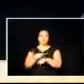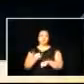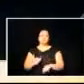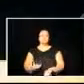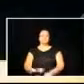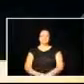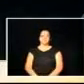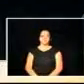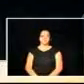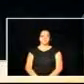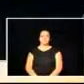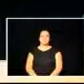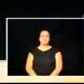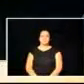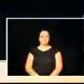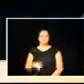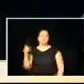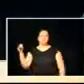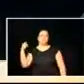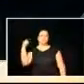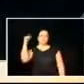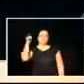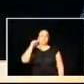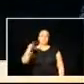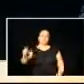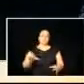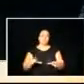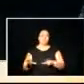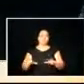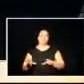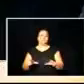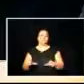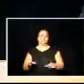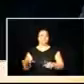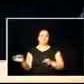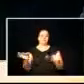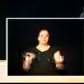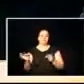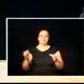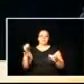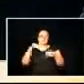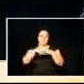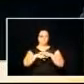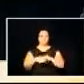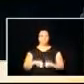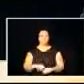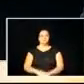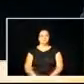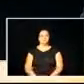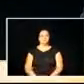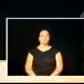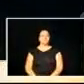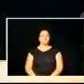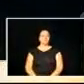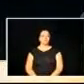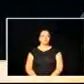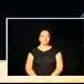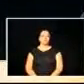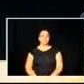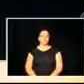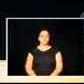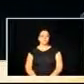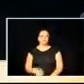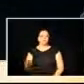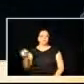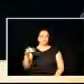Veja bem como foi importante o seu trabalho dentro desse projeto de aumento, que chegou aí há poucos